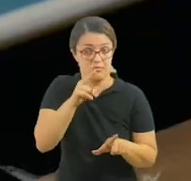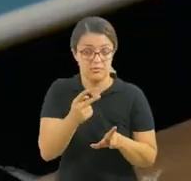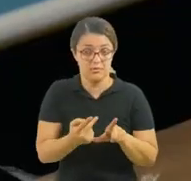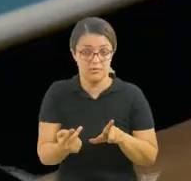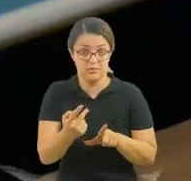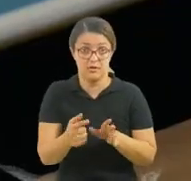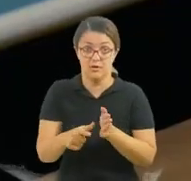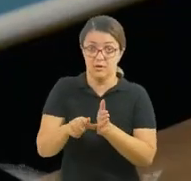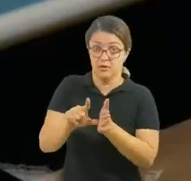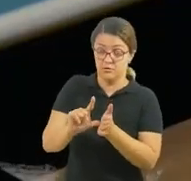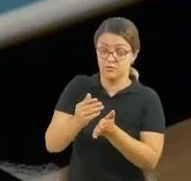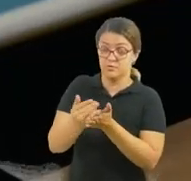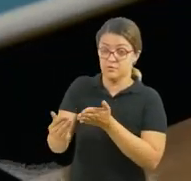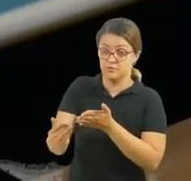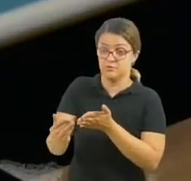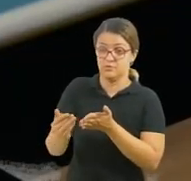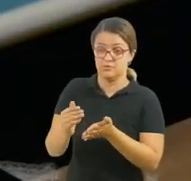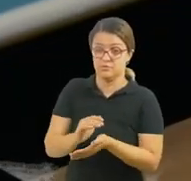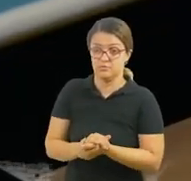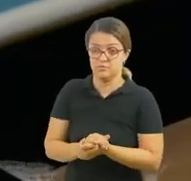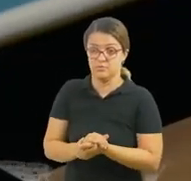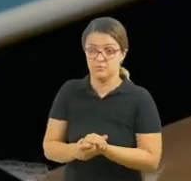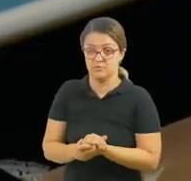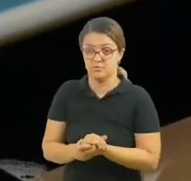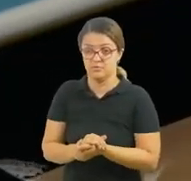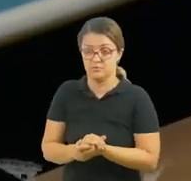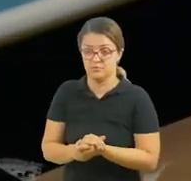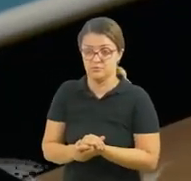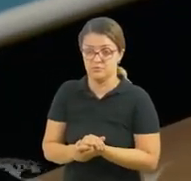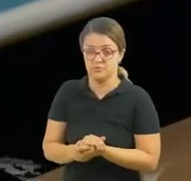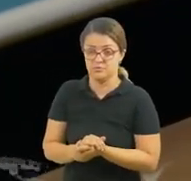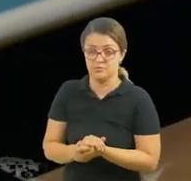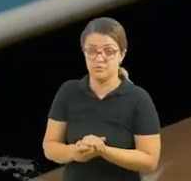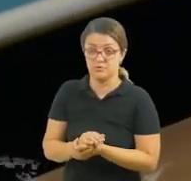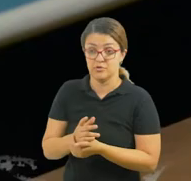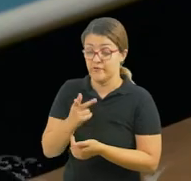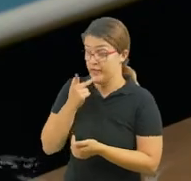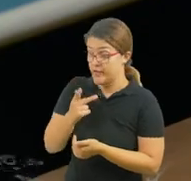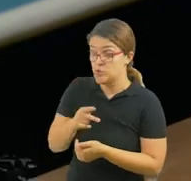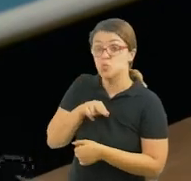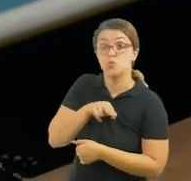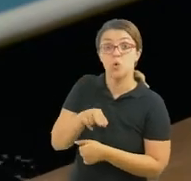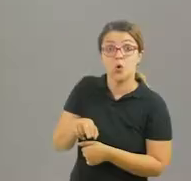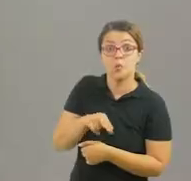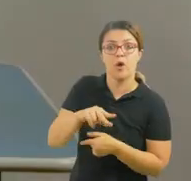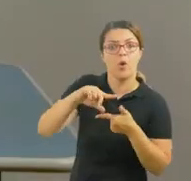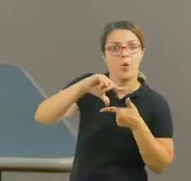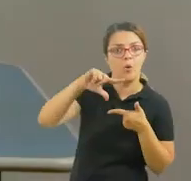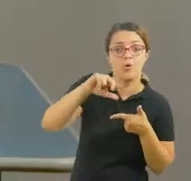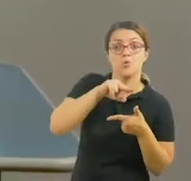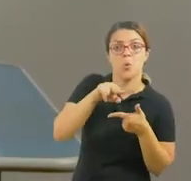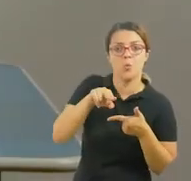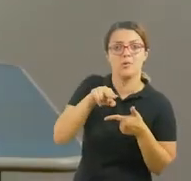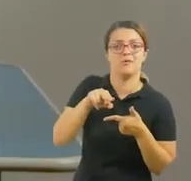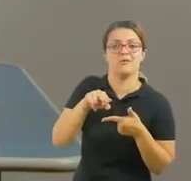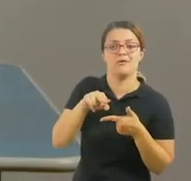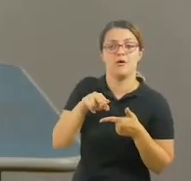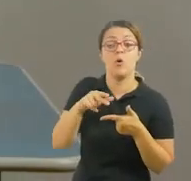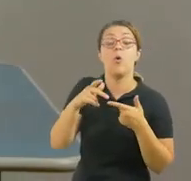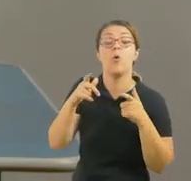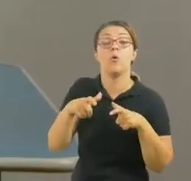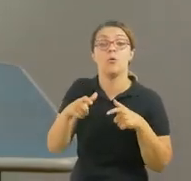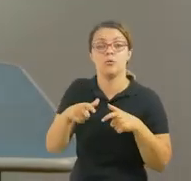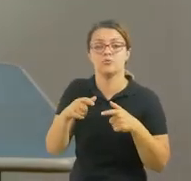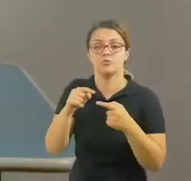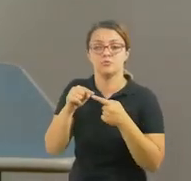dela, para que ela já não decore aonde você recortou e aonde ela deve encaixar. E essa proposta colabora